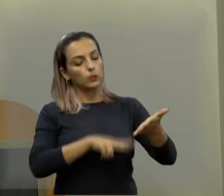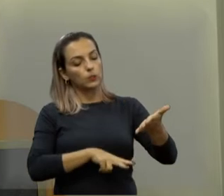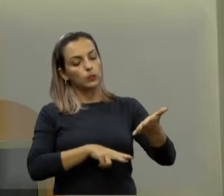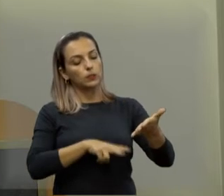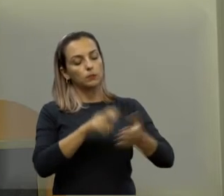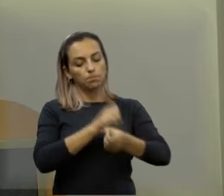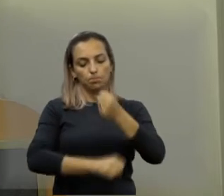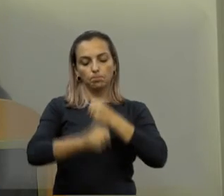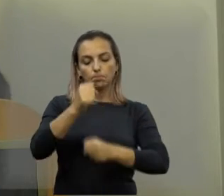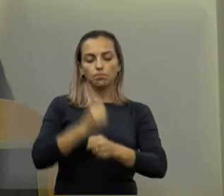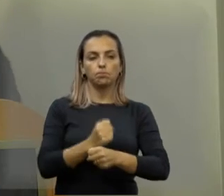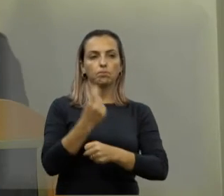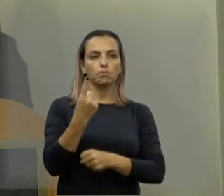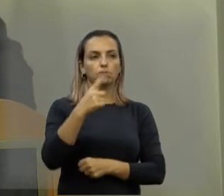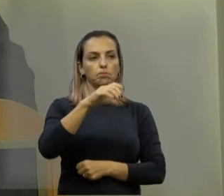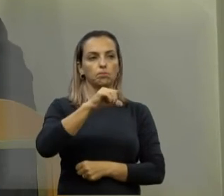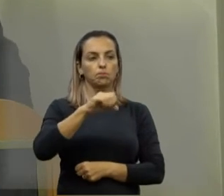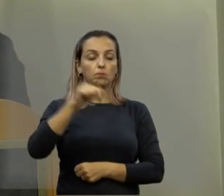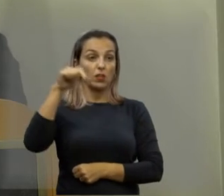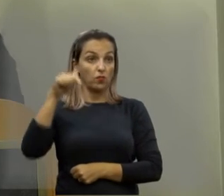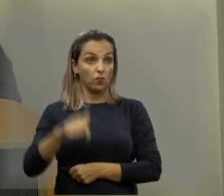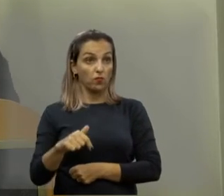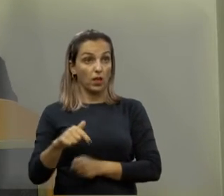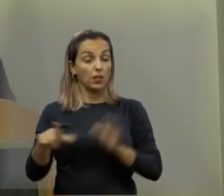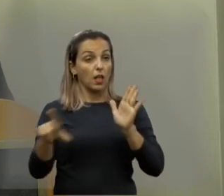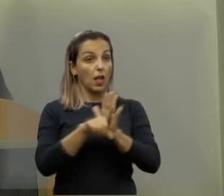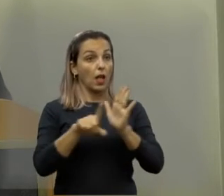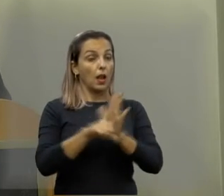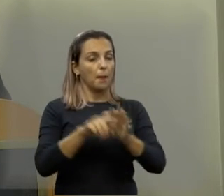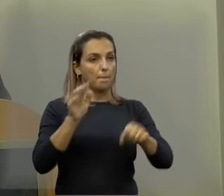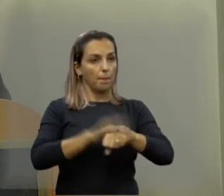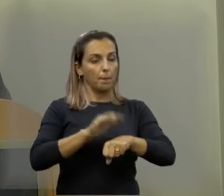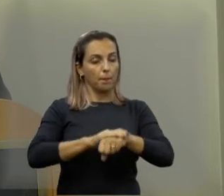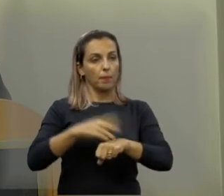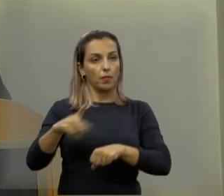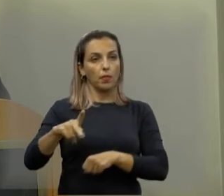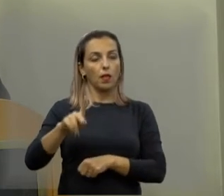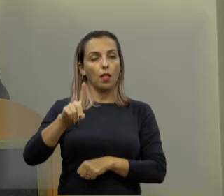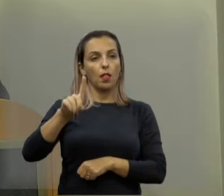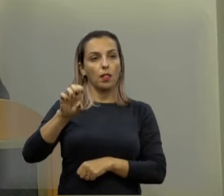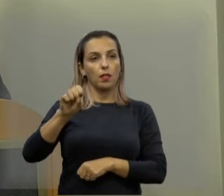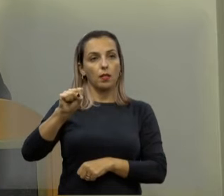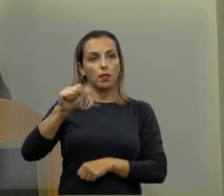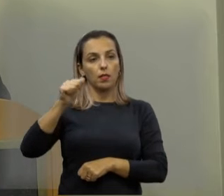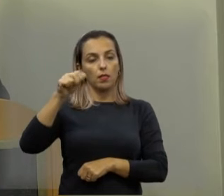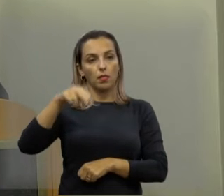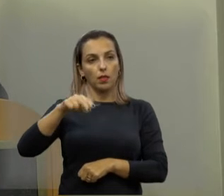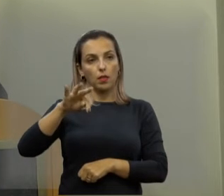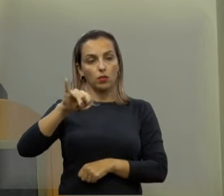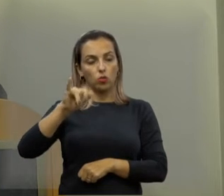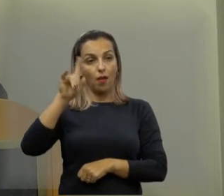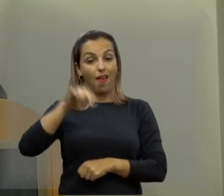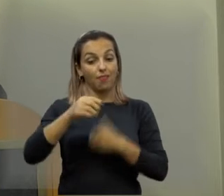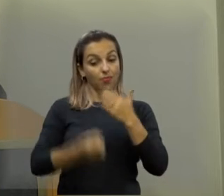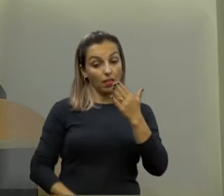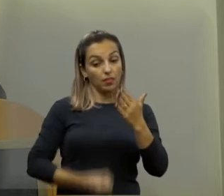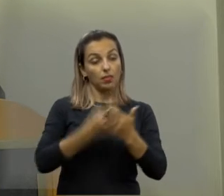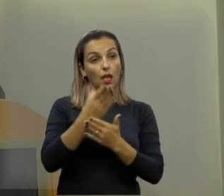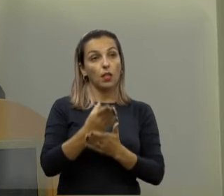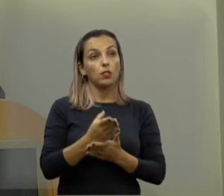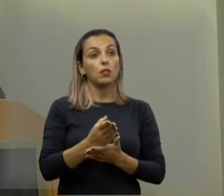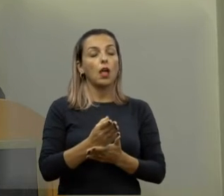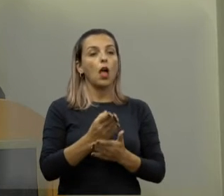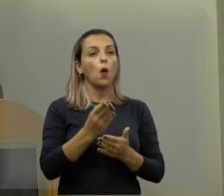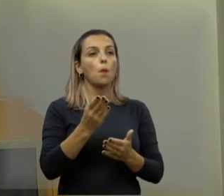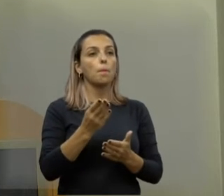em 97 e aqui quem quiser procurar lei do Valdemar de Santi que criou as todas as